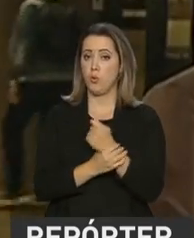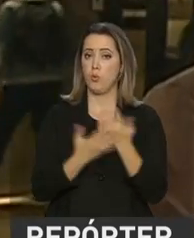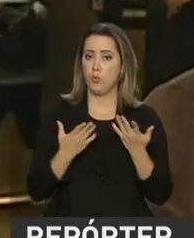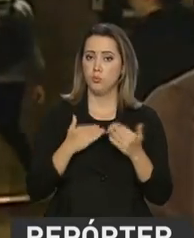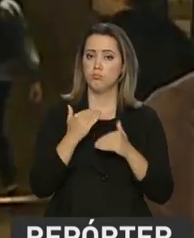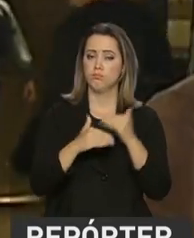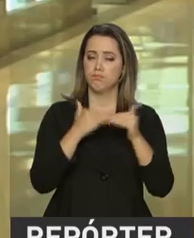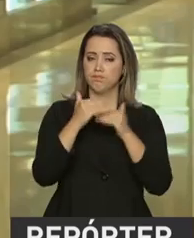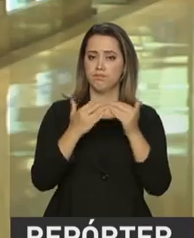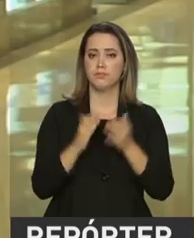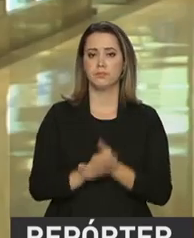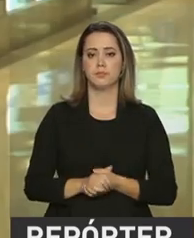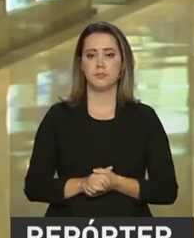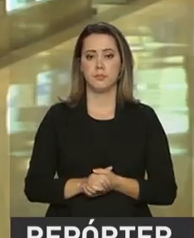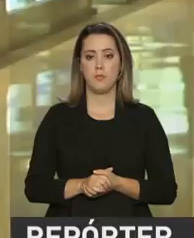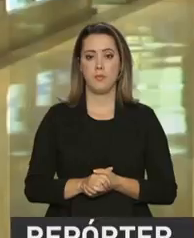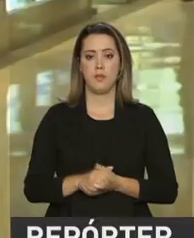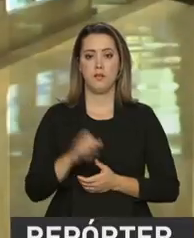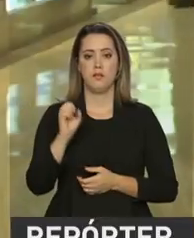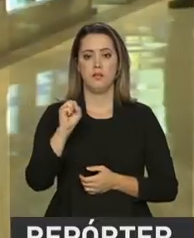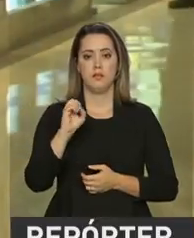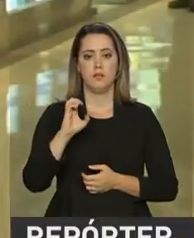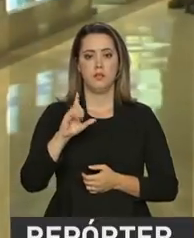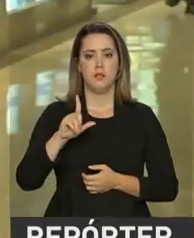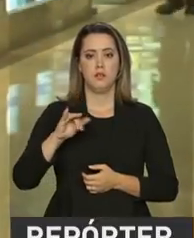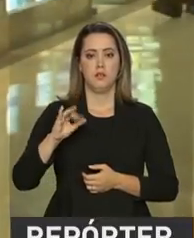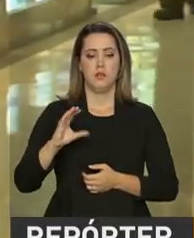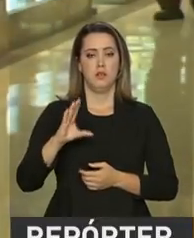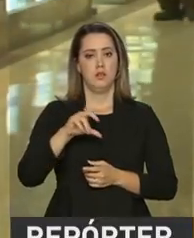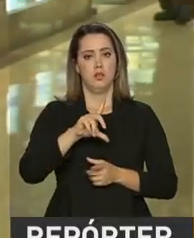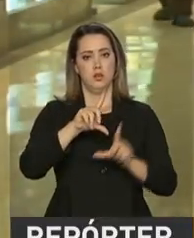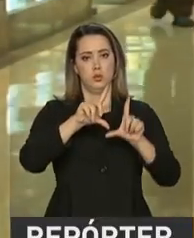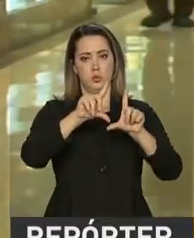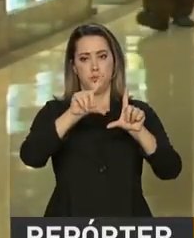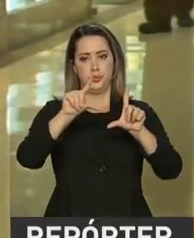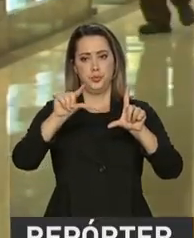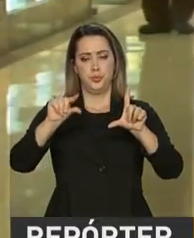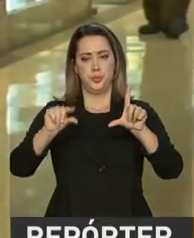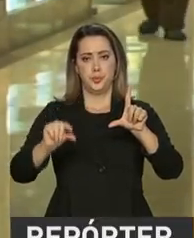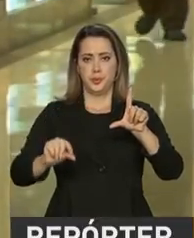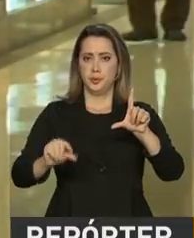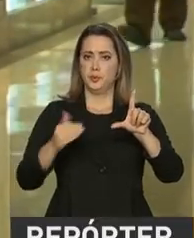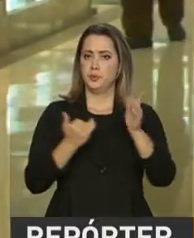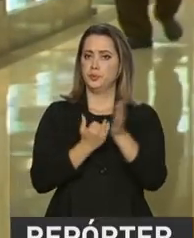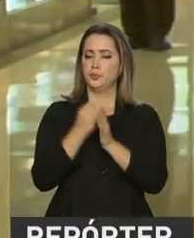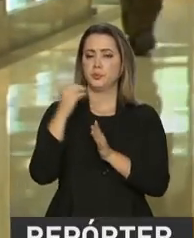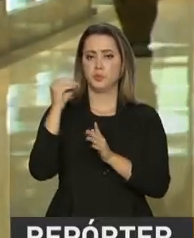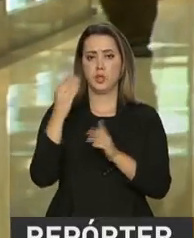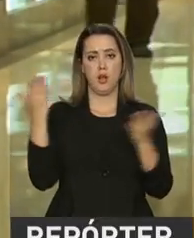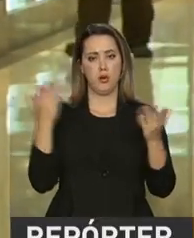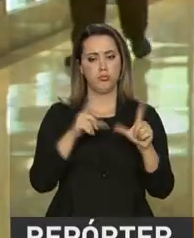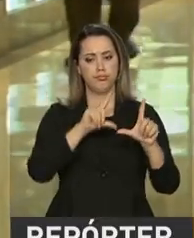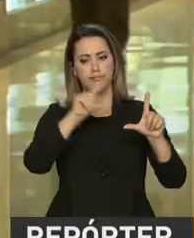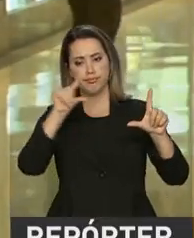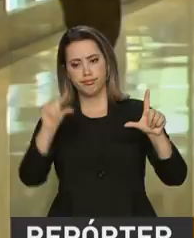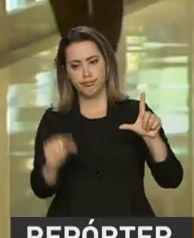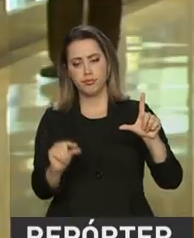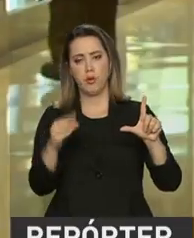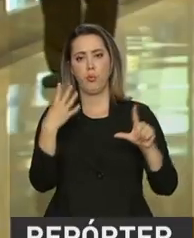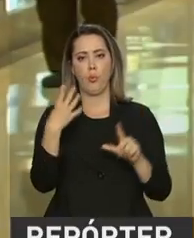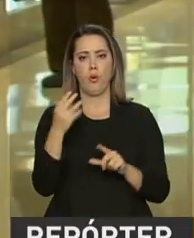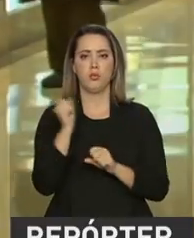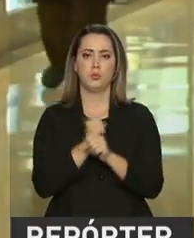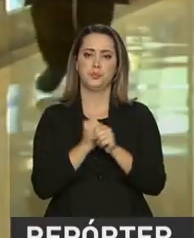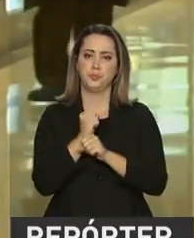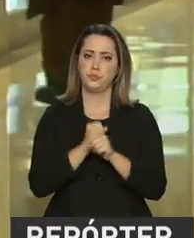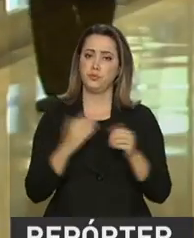sustentável a seguir que vem caindo desde outubro do ano passado e atinge agora o menor nível em quatro anos com a